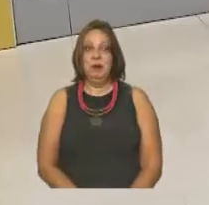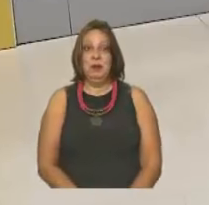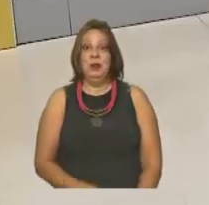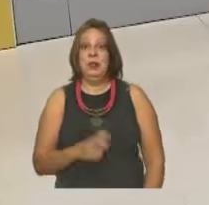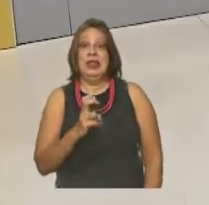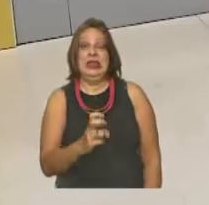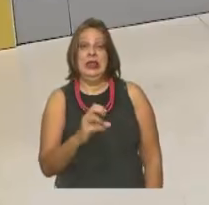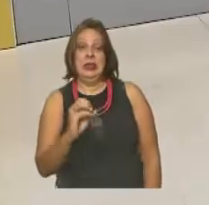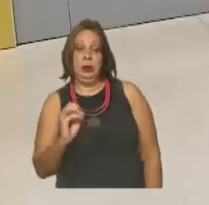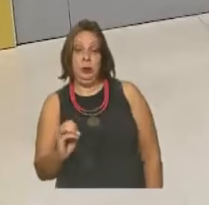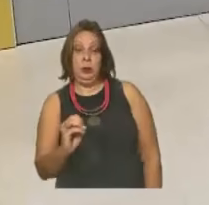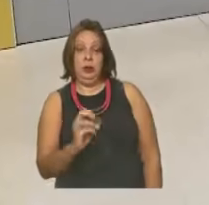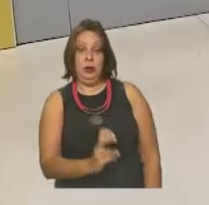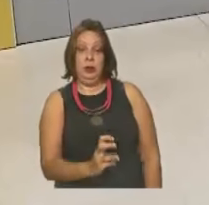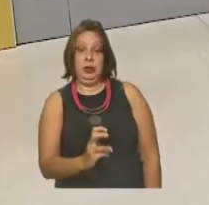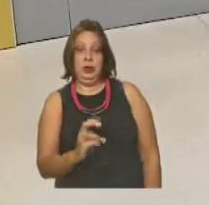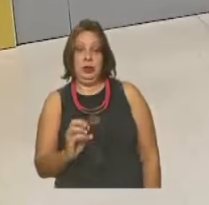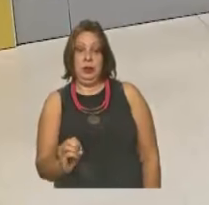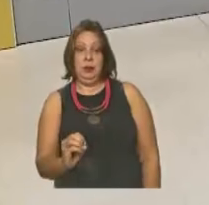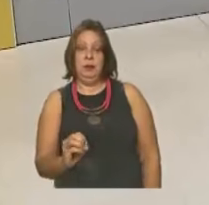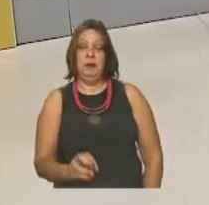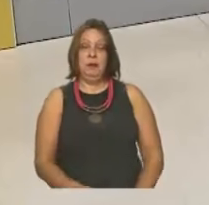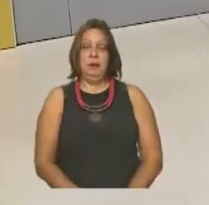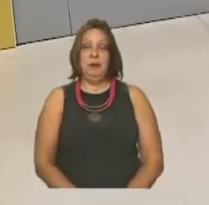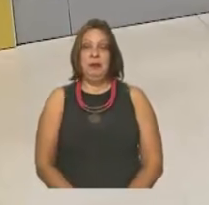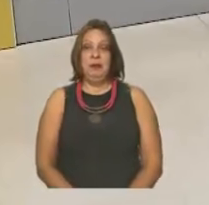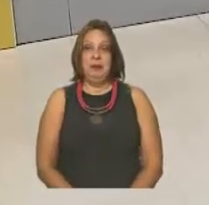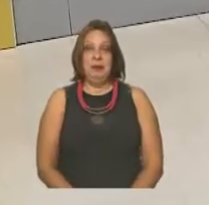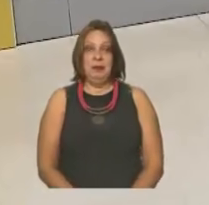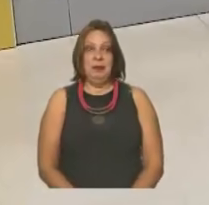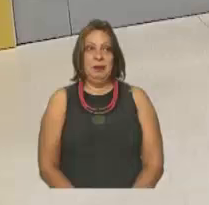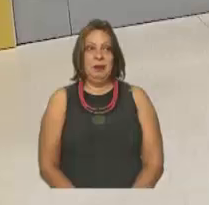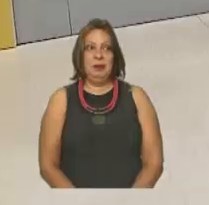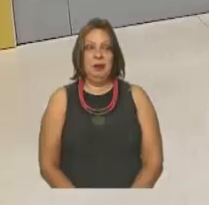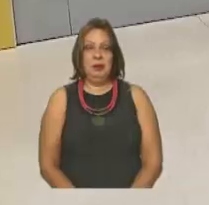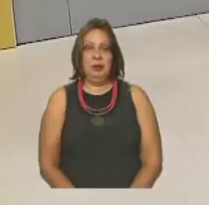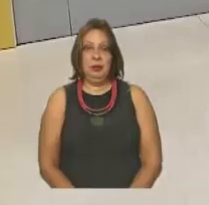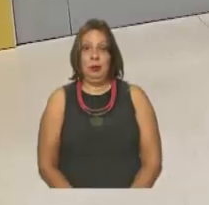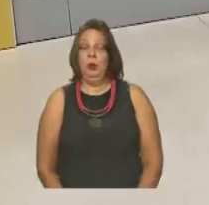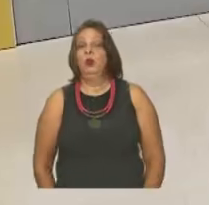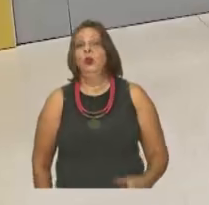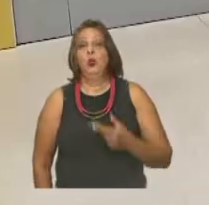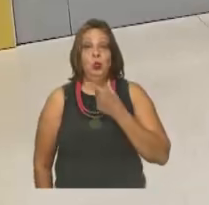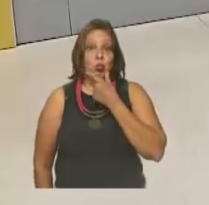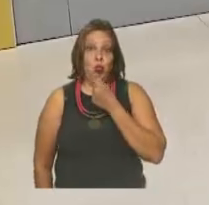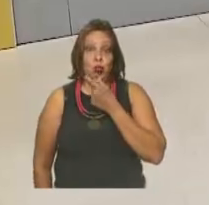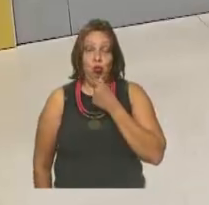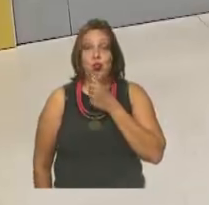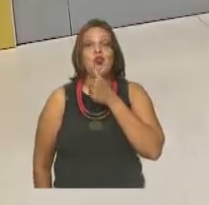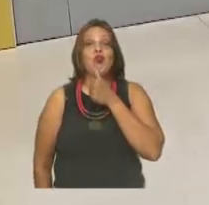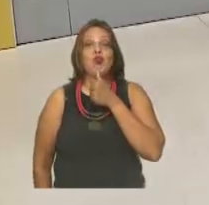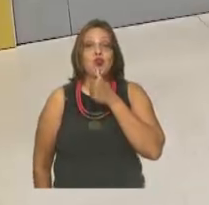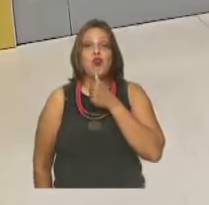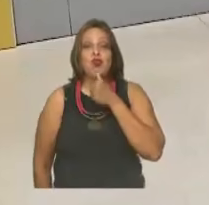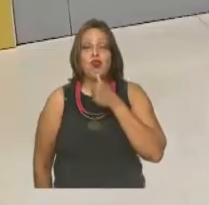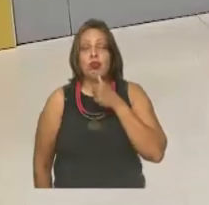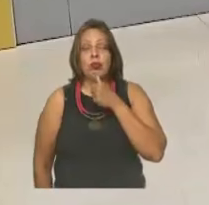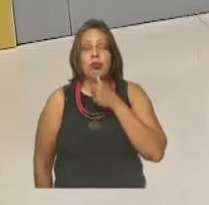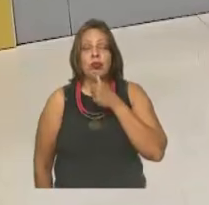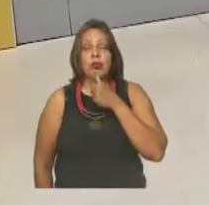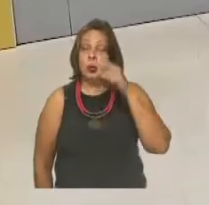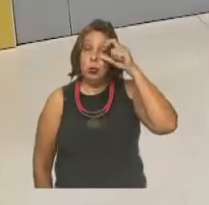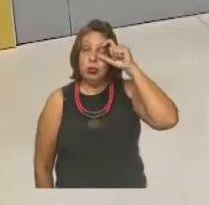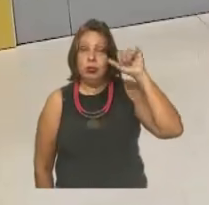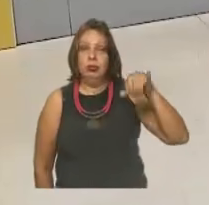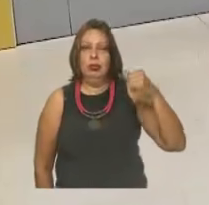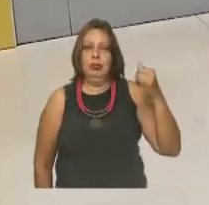E o 50, 50. Vai alô, lá, 50. Alô, alô, alô, 50, última bolinha chamada